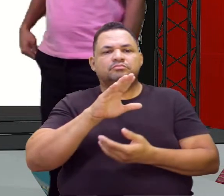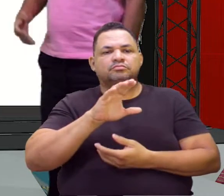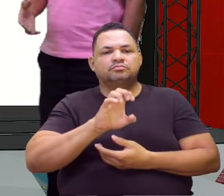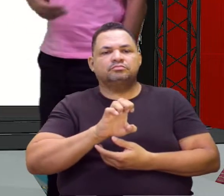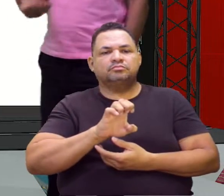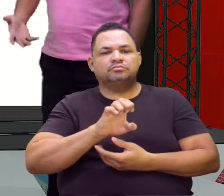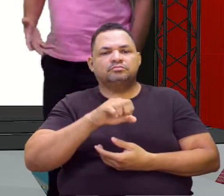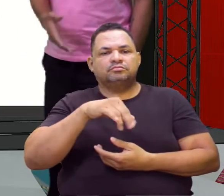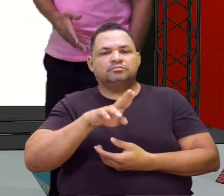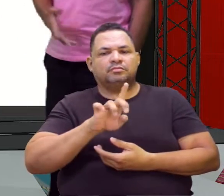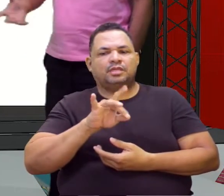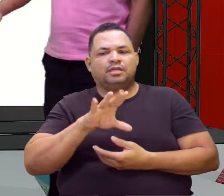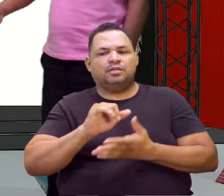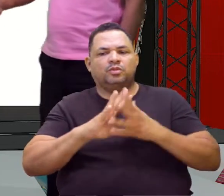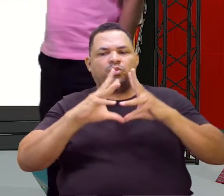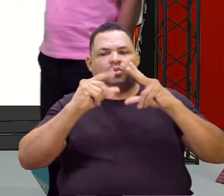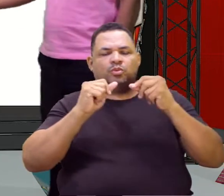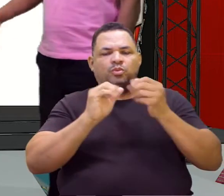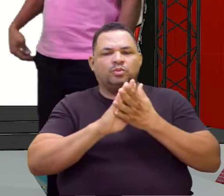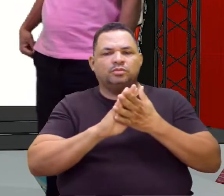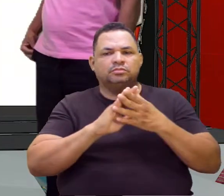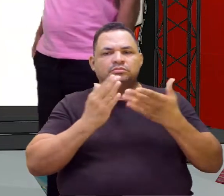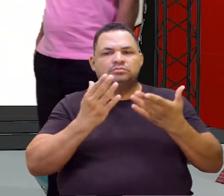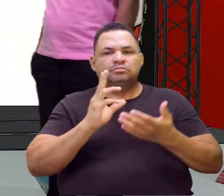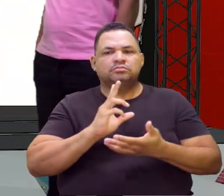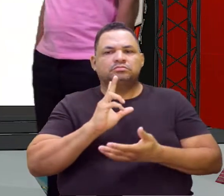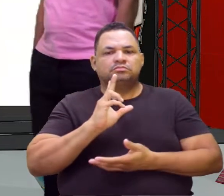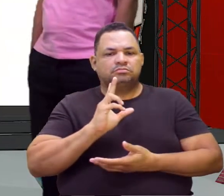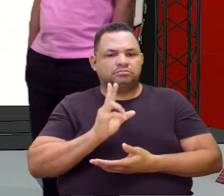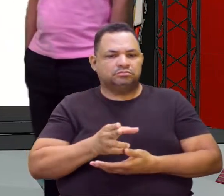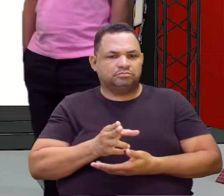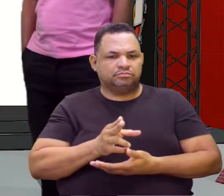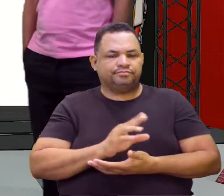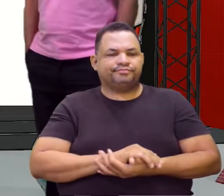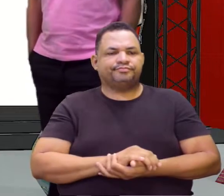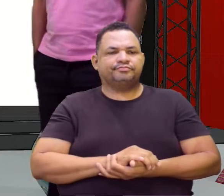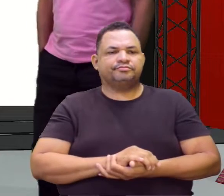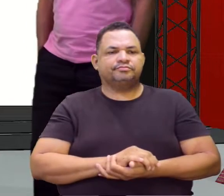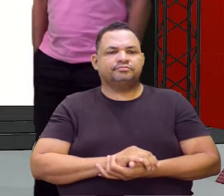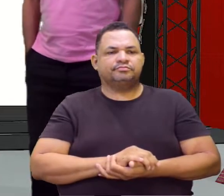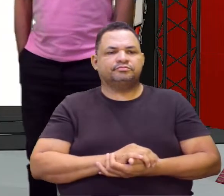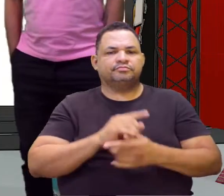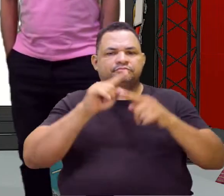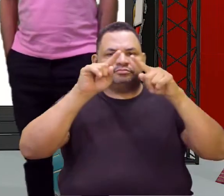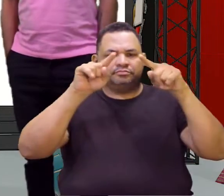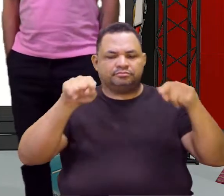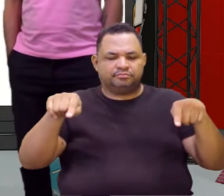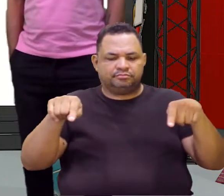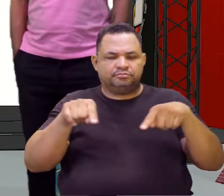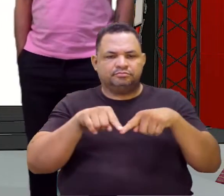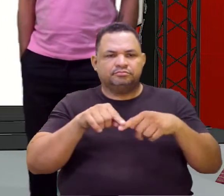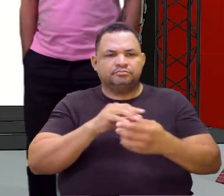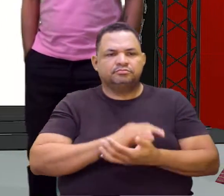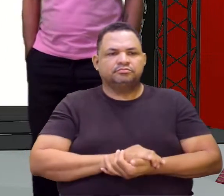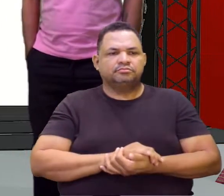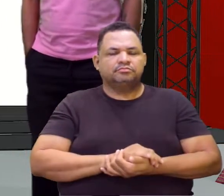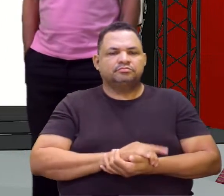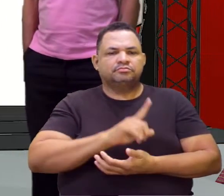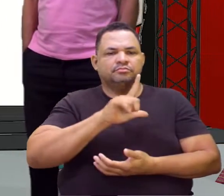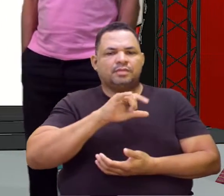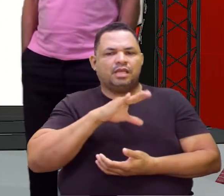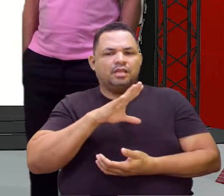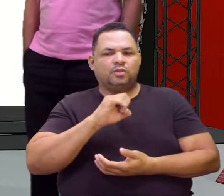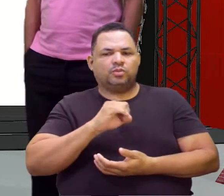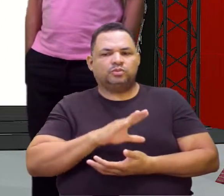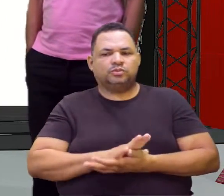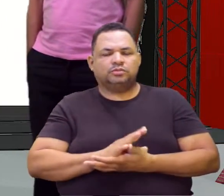equilátero? Igual, todos iguais. Então, mesmos lados. Lados equilátero, iguais. O equi vem de igual e o látero vem de lados.